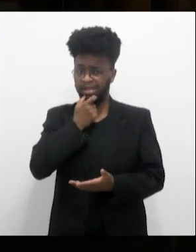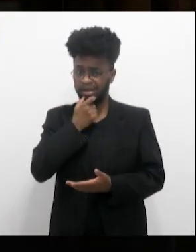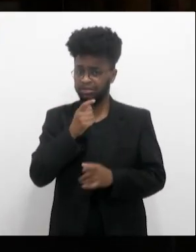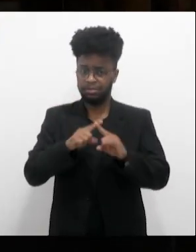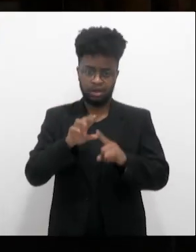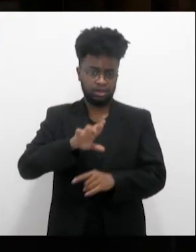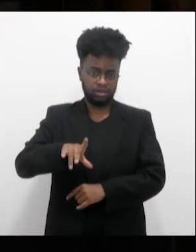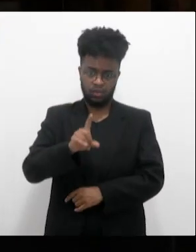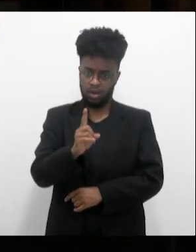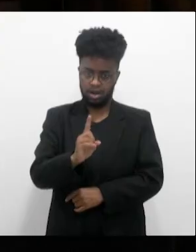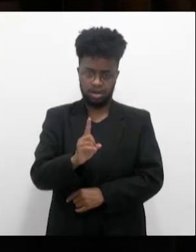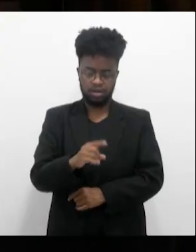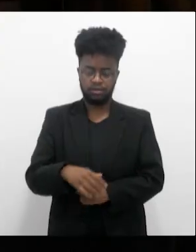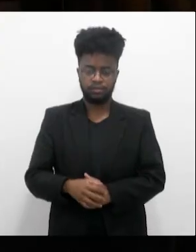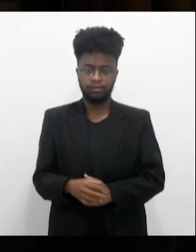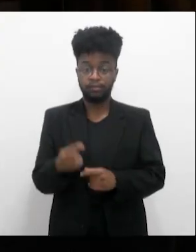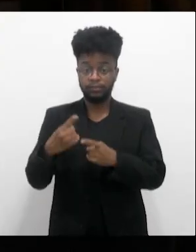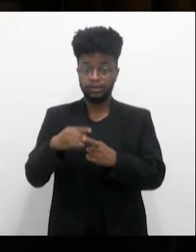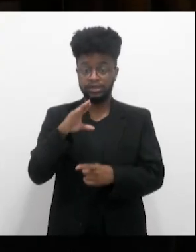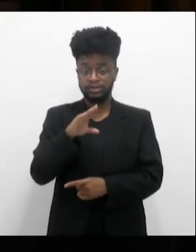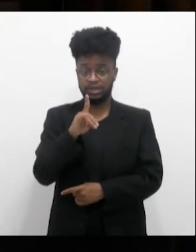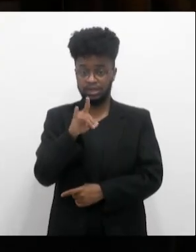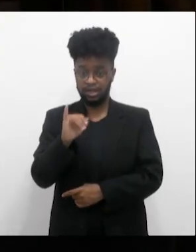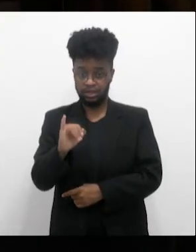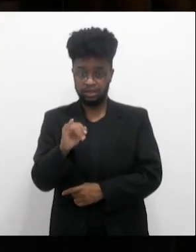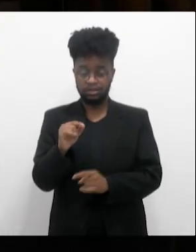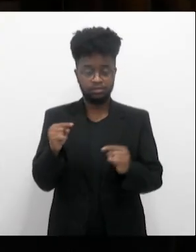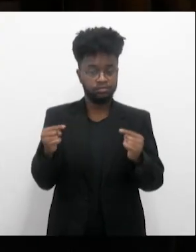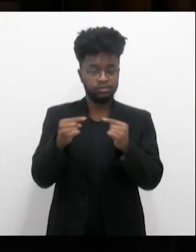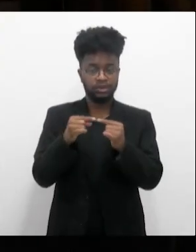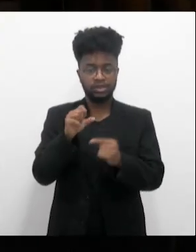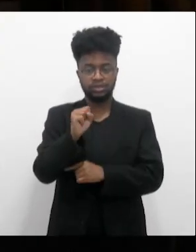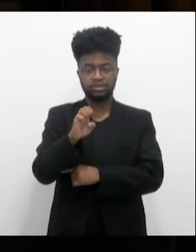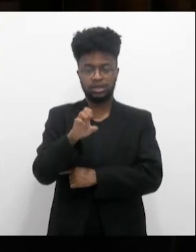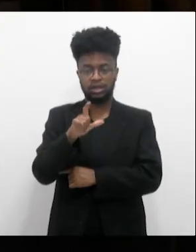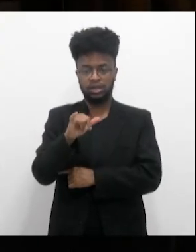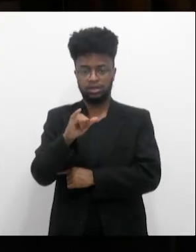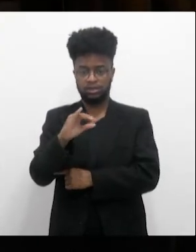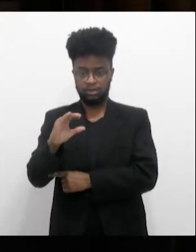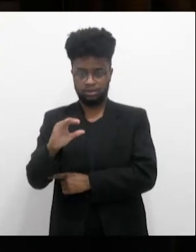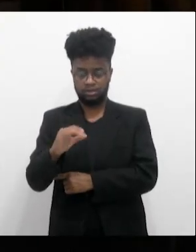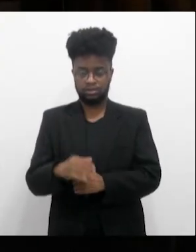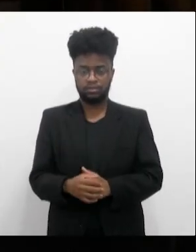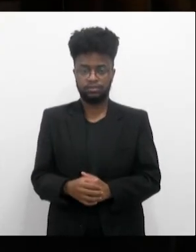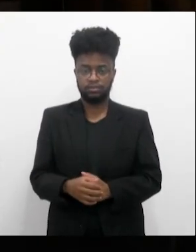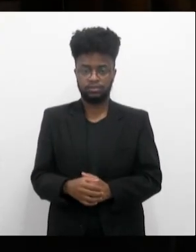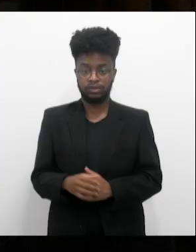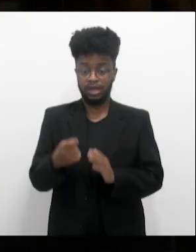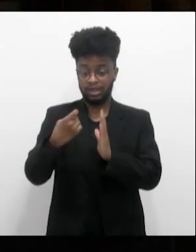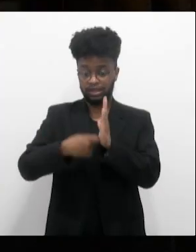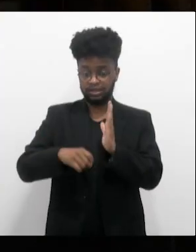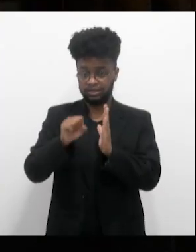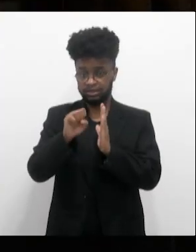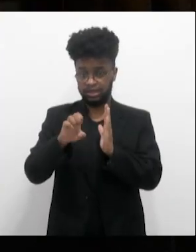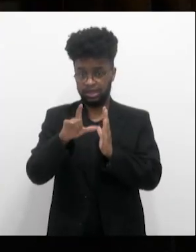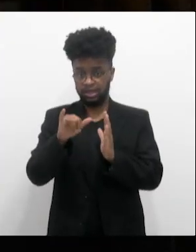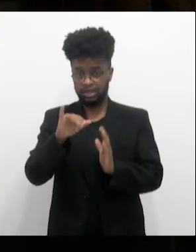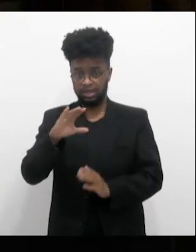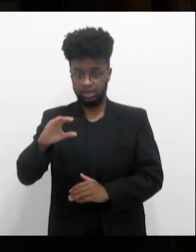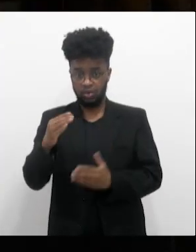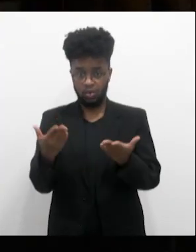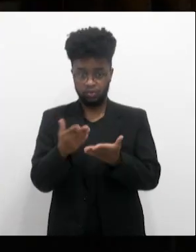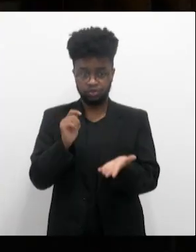é. O CDI é como fosse a taxa Selic. Taxa Selic hoje está na ordem